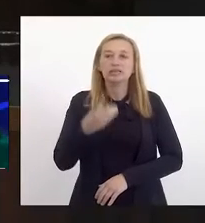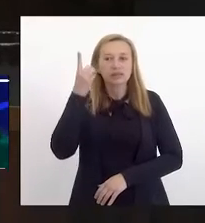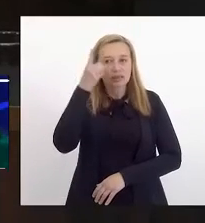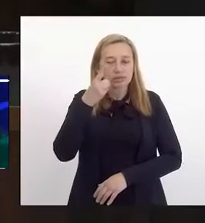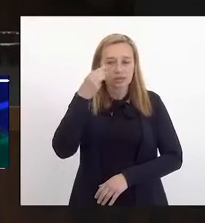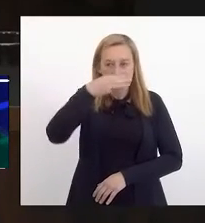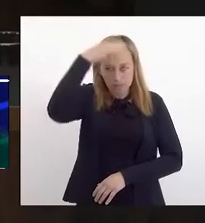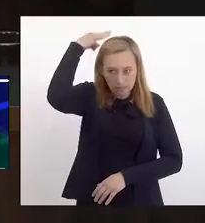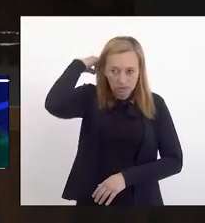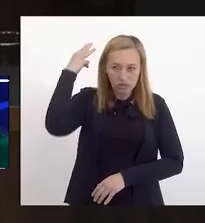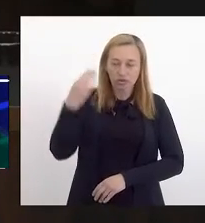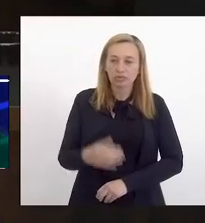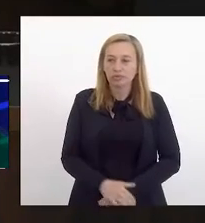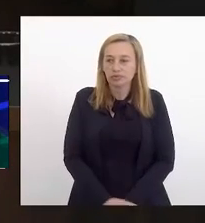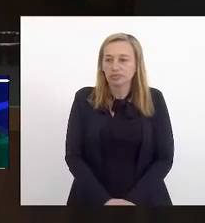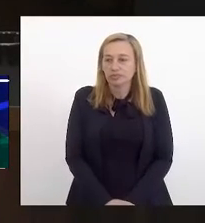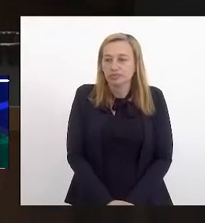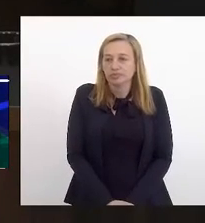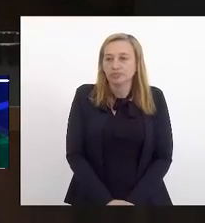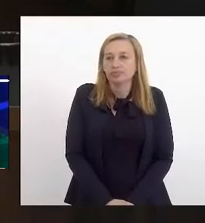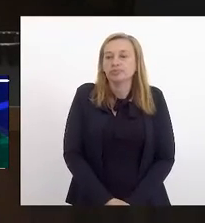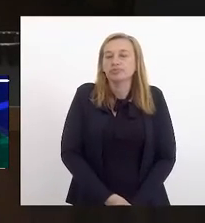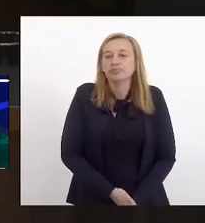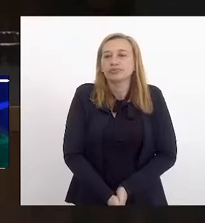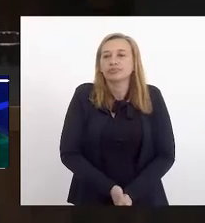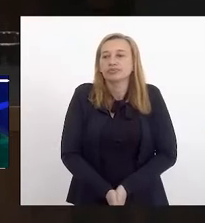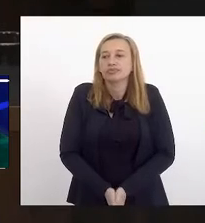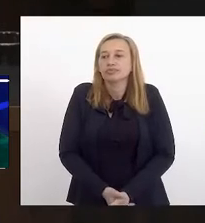Deputado Márcio Pacheco.